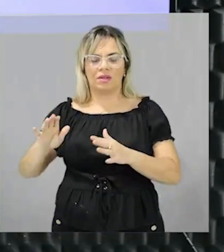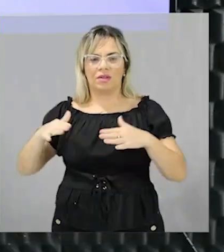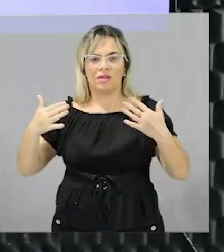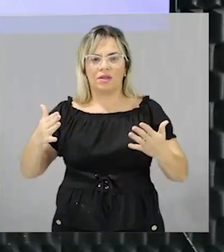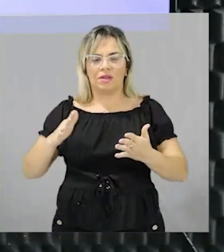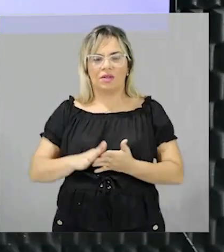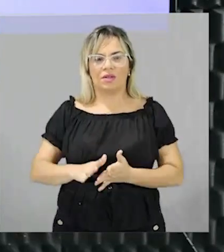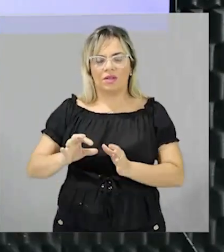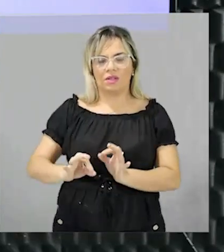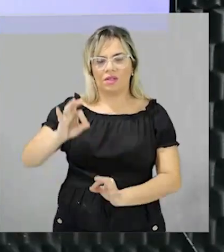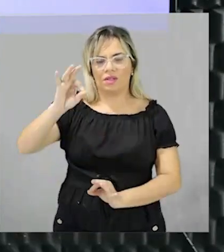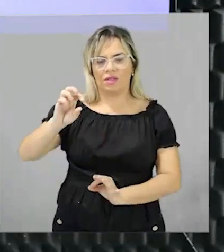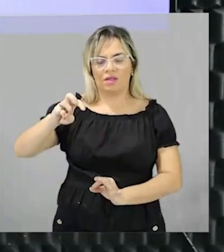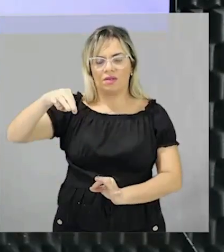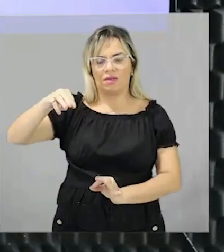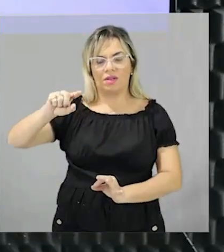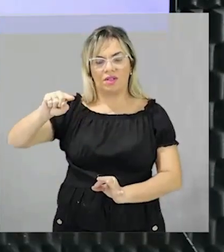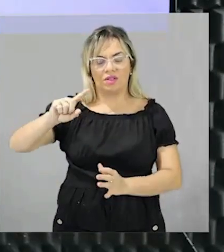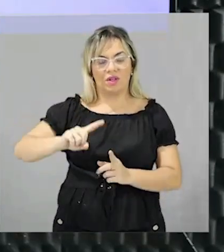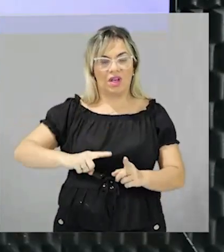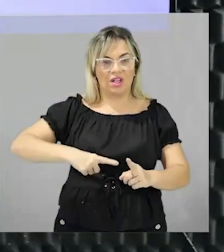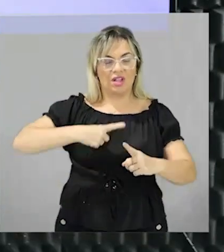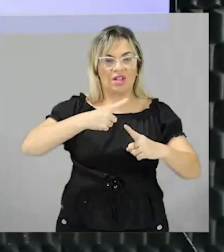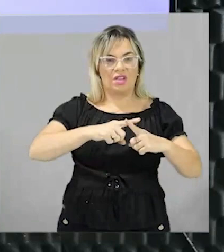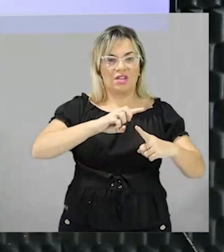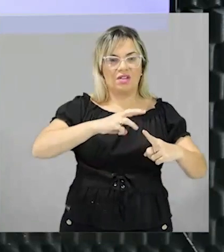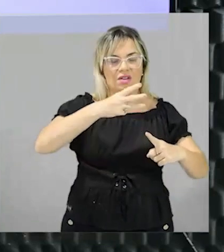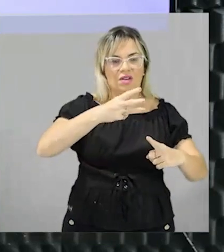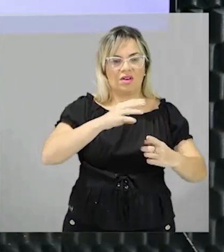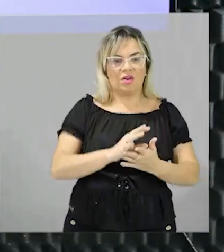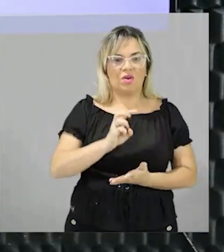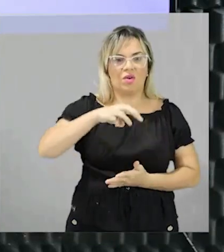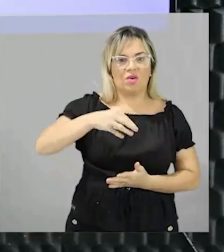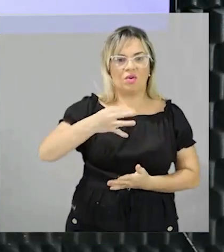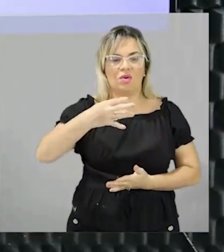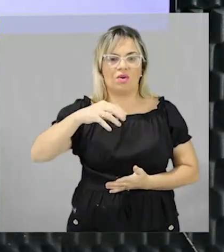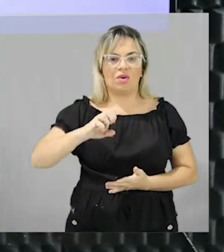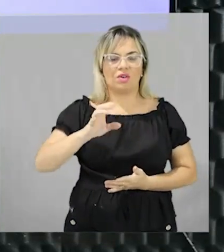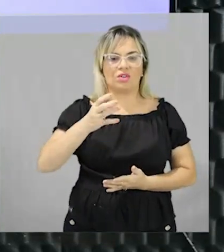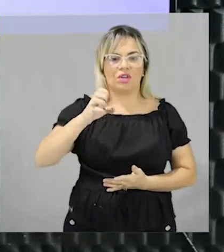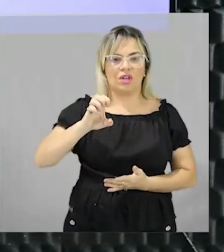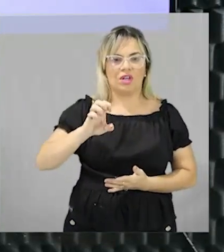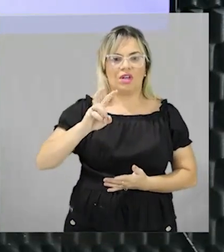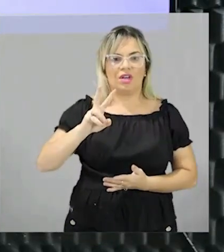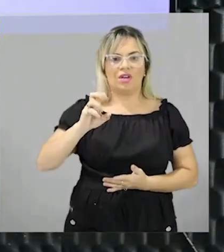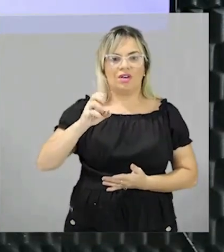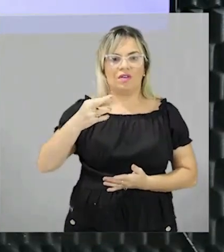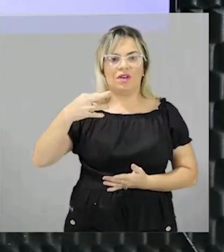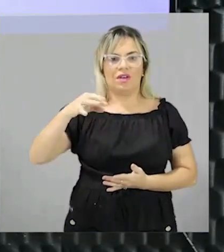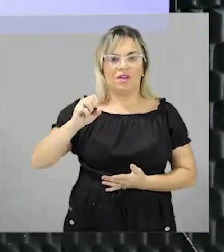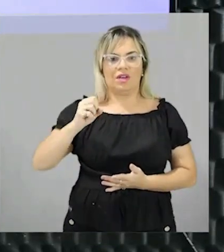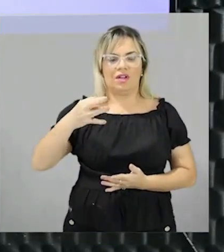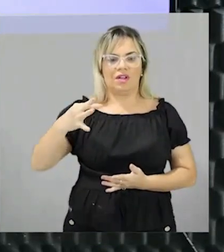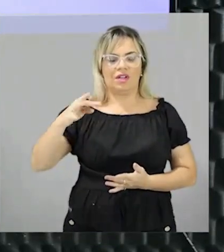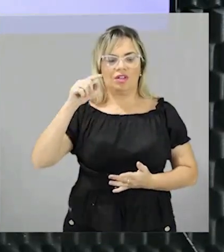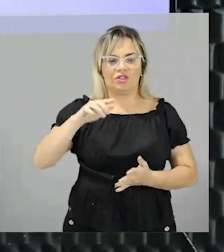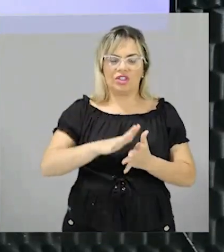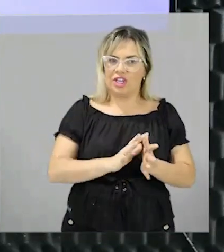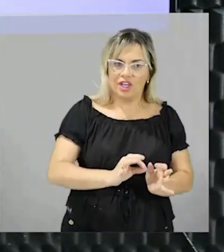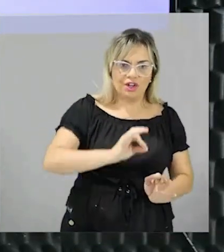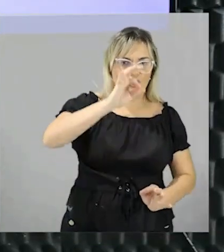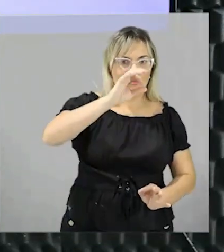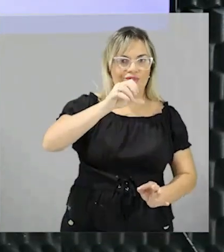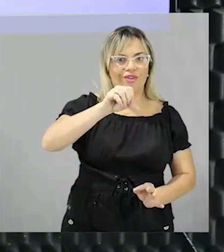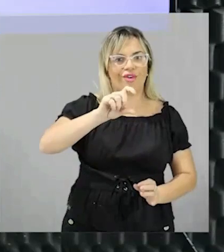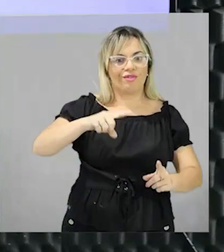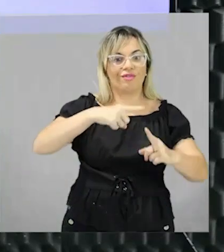chega a 9.000, é 3 vezes maior. Tá certo? Então, só sobra bacia sedimentar ou escudo cristalino. Vamos para o texto identificar sobre quem